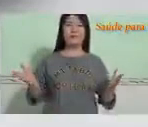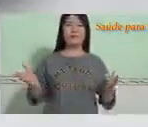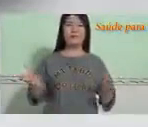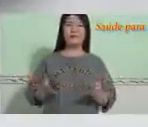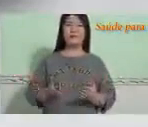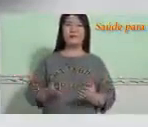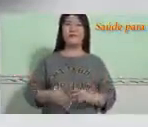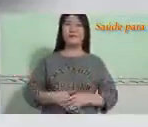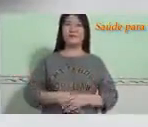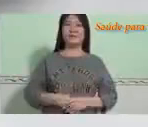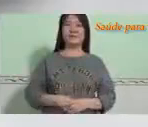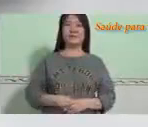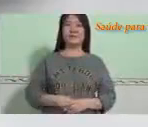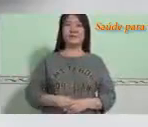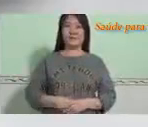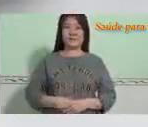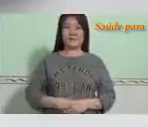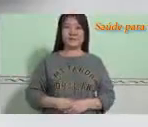PODEIANDASERRPRSISOFAZERRFISOTERRPIARSPIRTO2